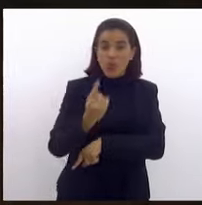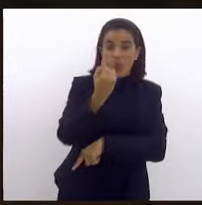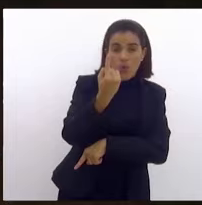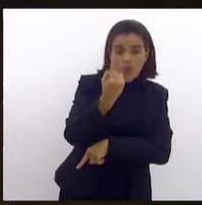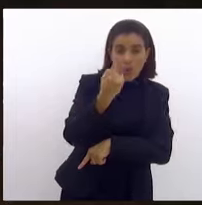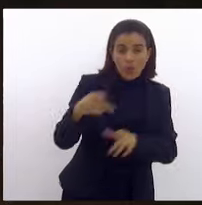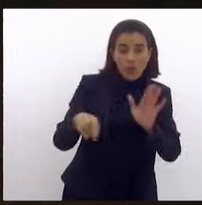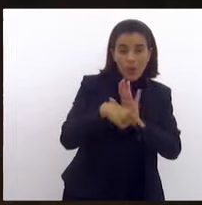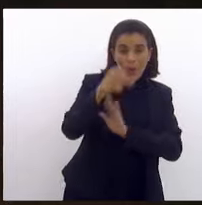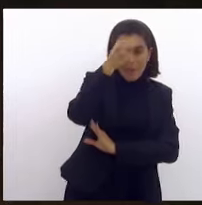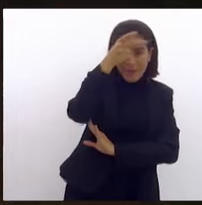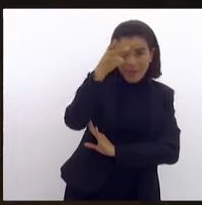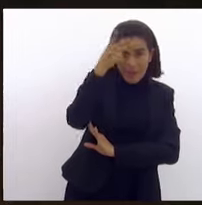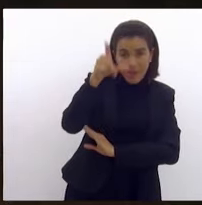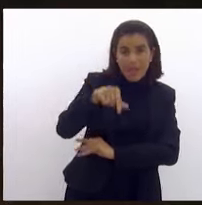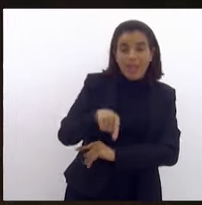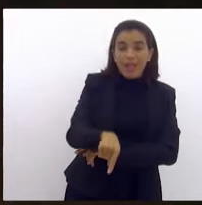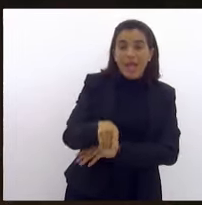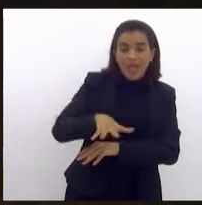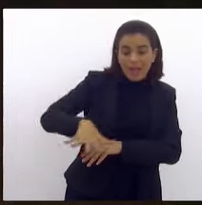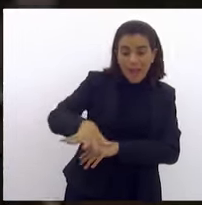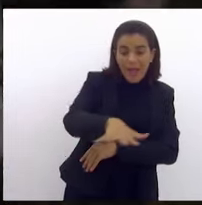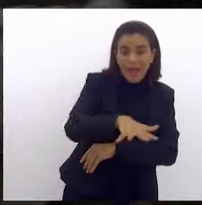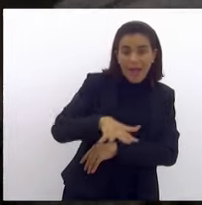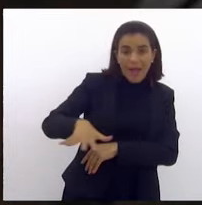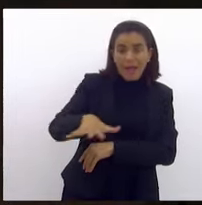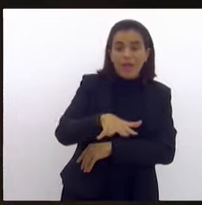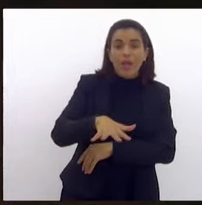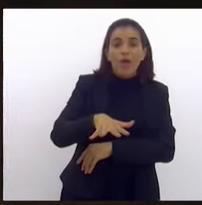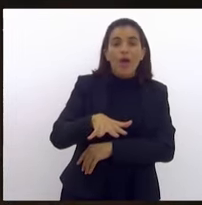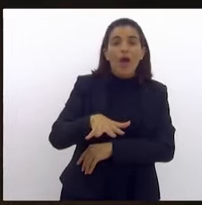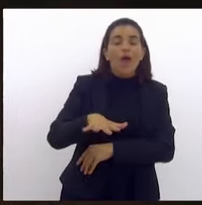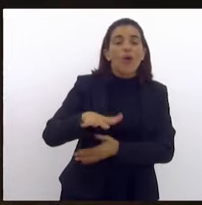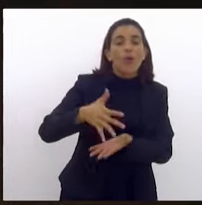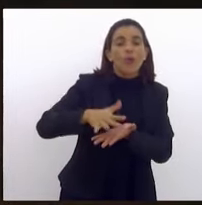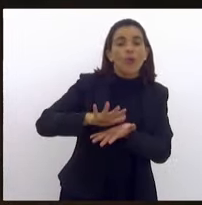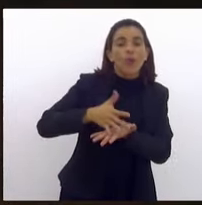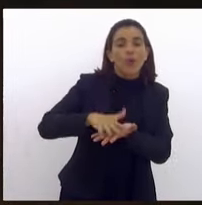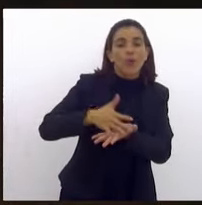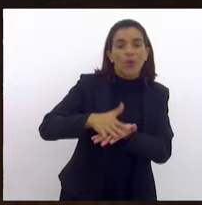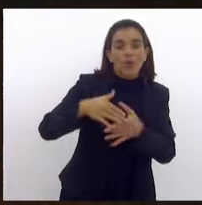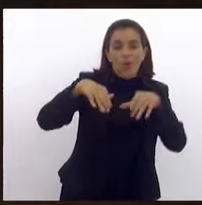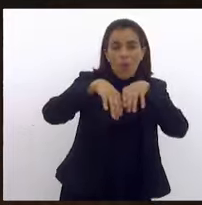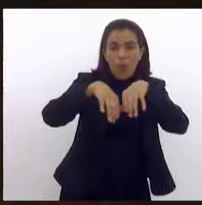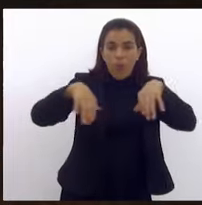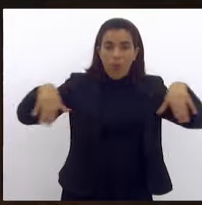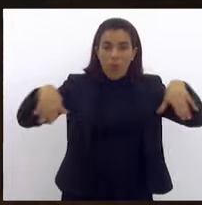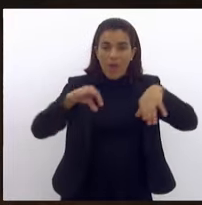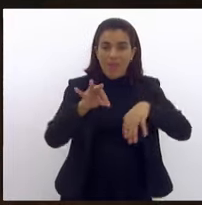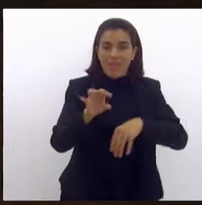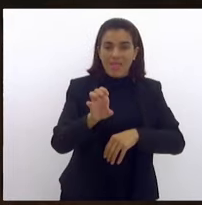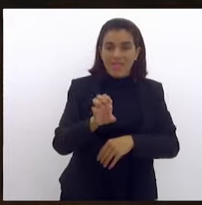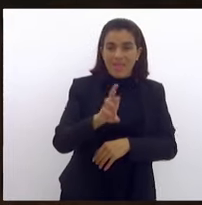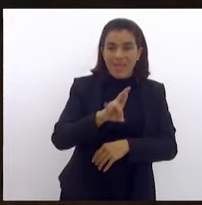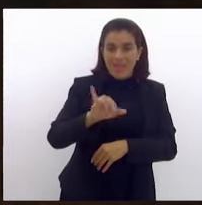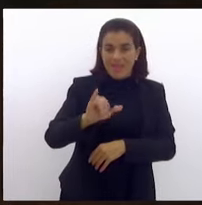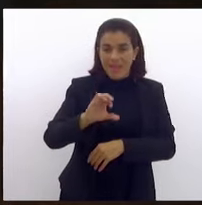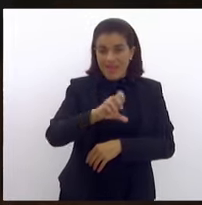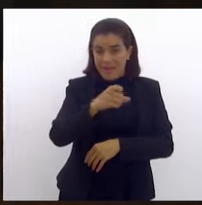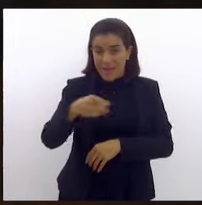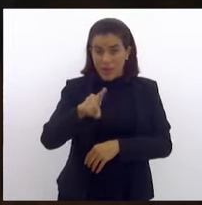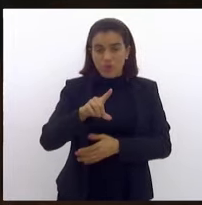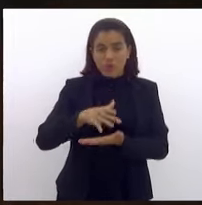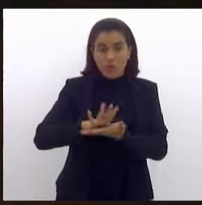da Prefeitura do Rio de Janeiro que está adstrito a essa área é o Terreirão do Samba, que, graças a uma lei do deputado Dionísio Lins,